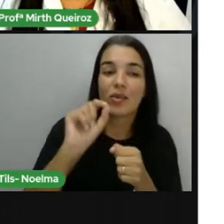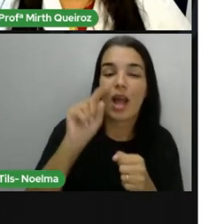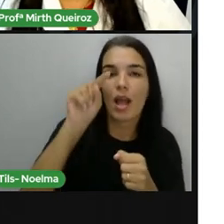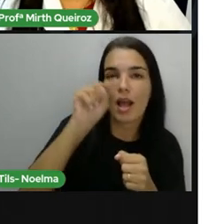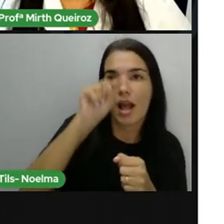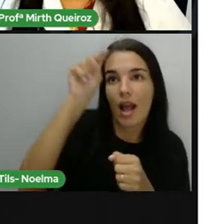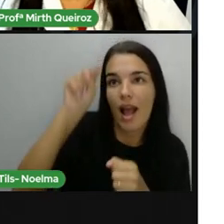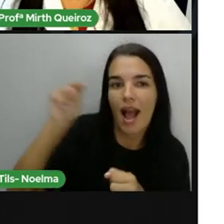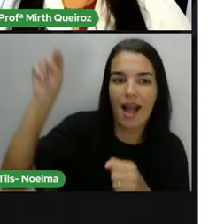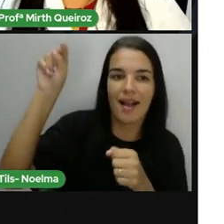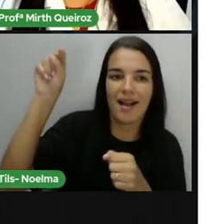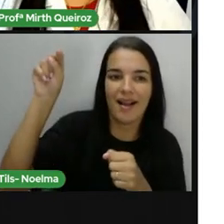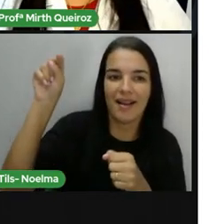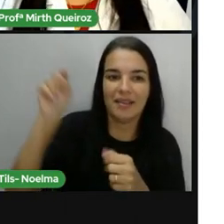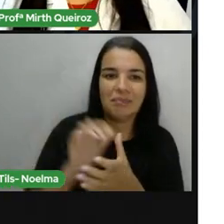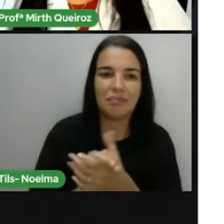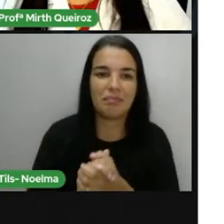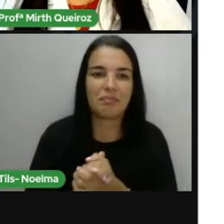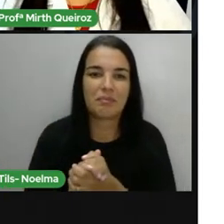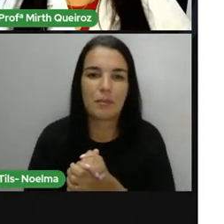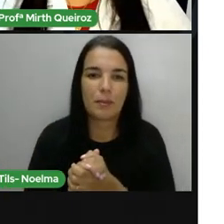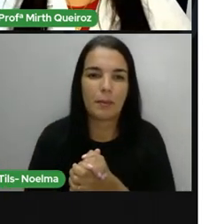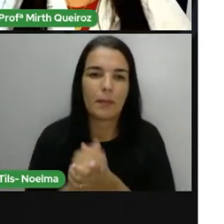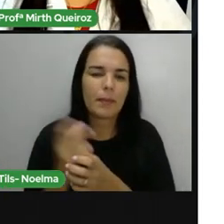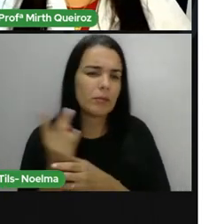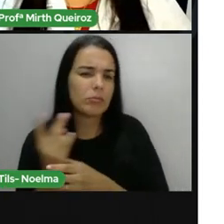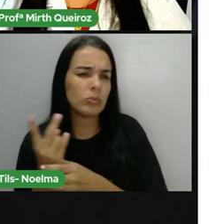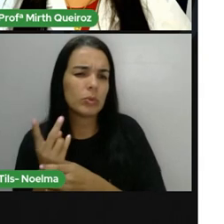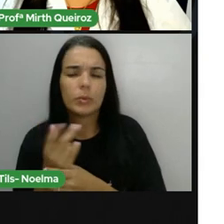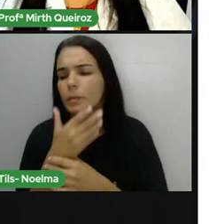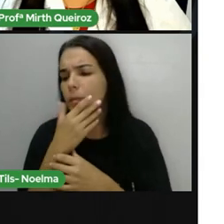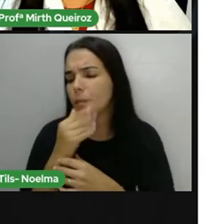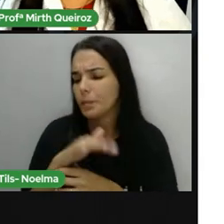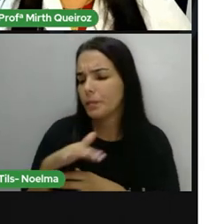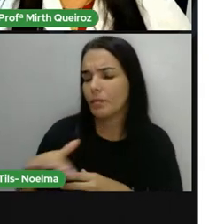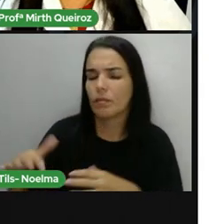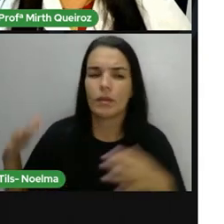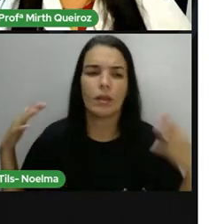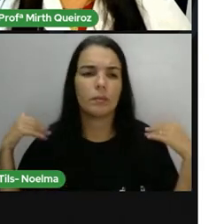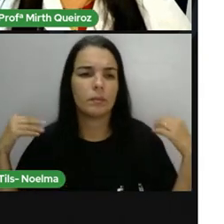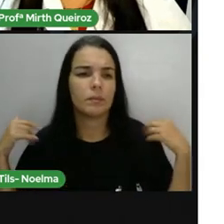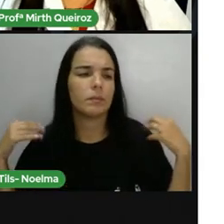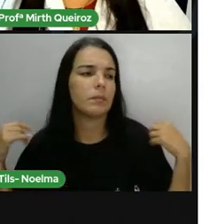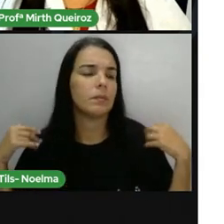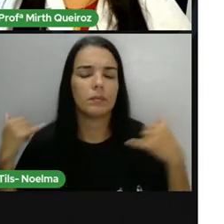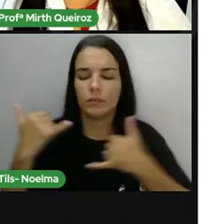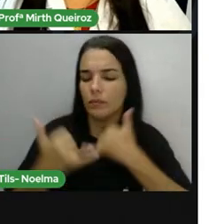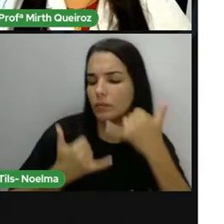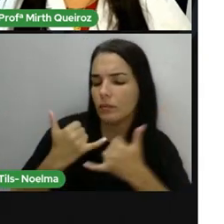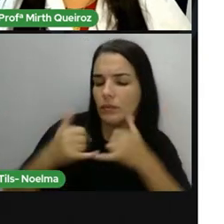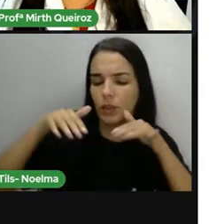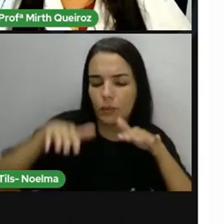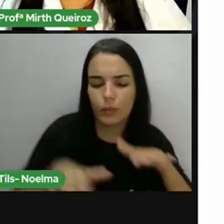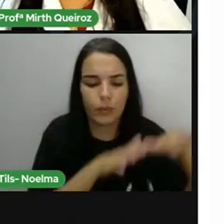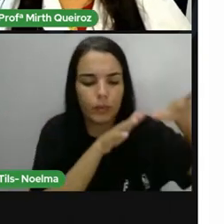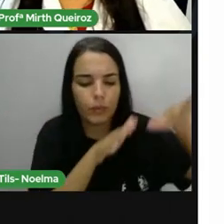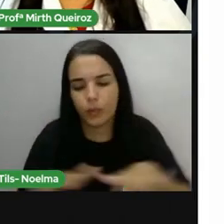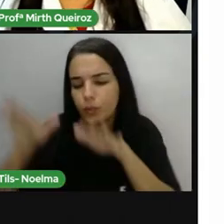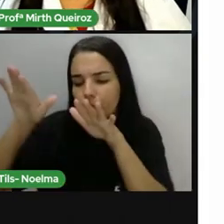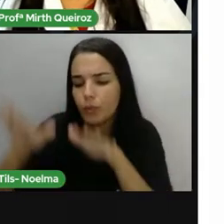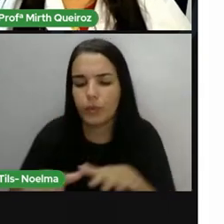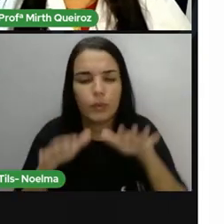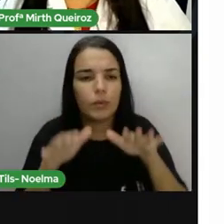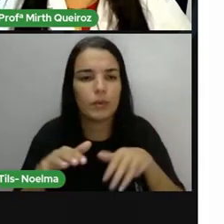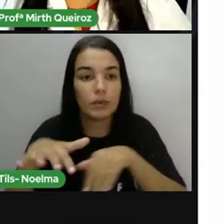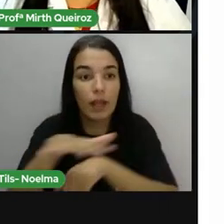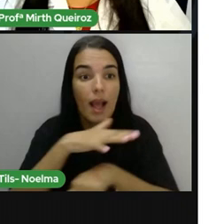no nhã. Dois meninos passaram toda a manhã patinando sobre um lago gelado,